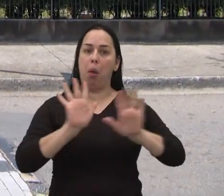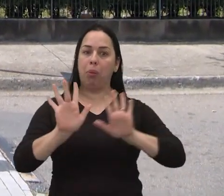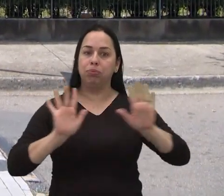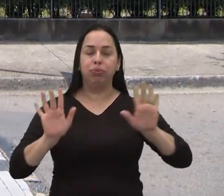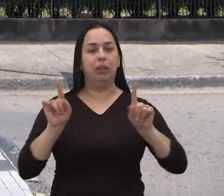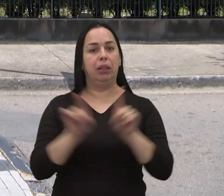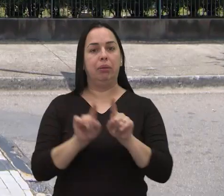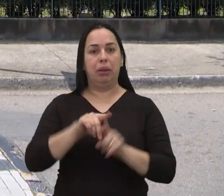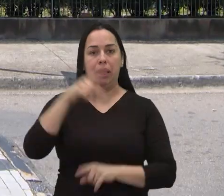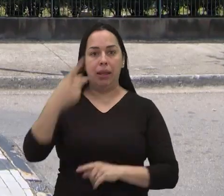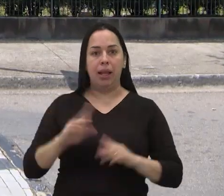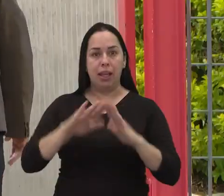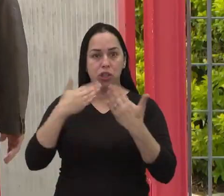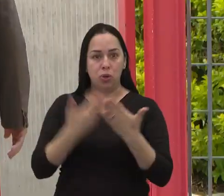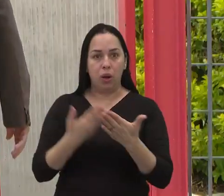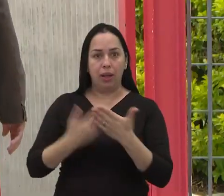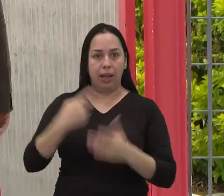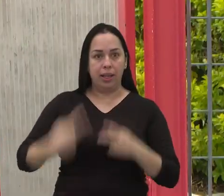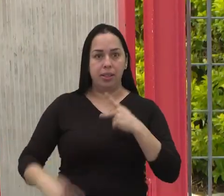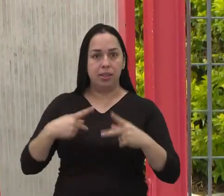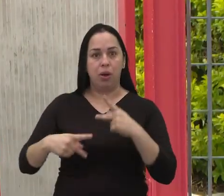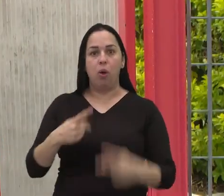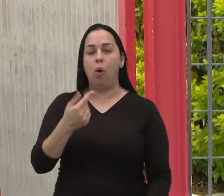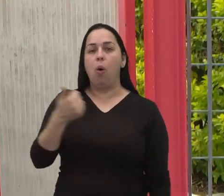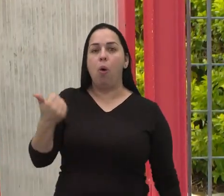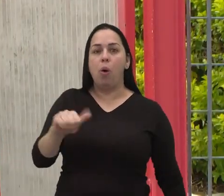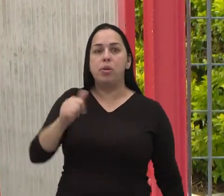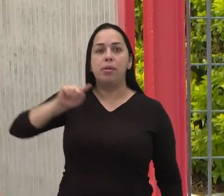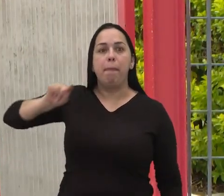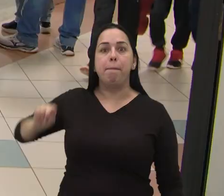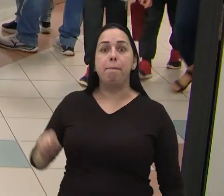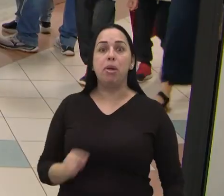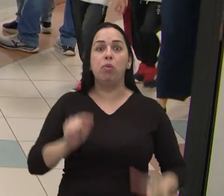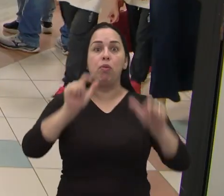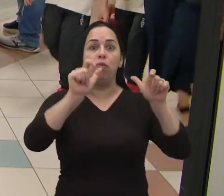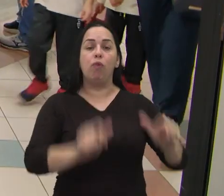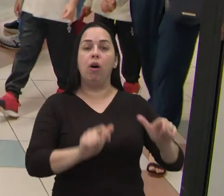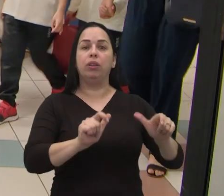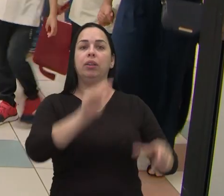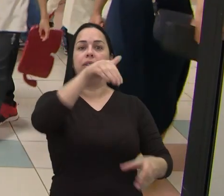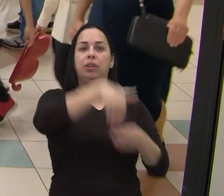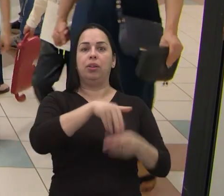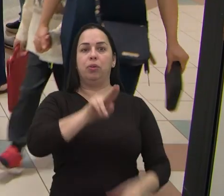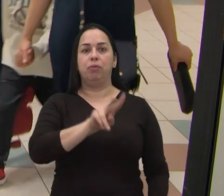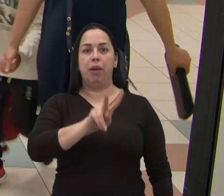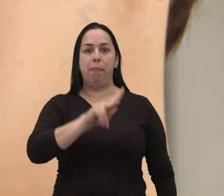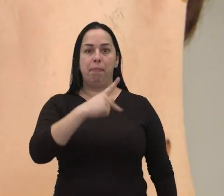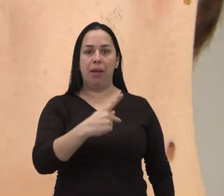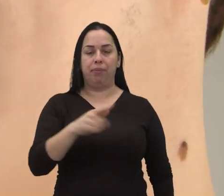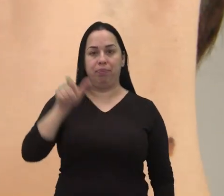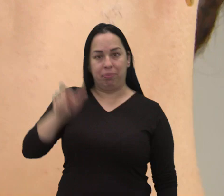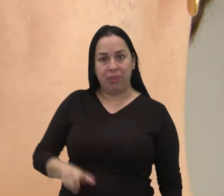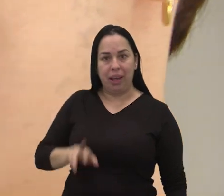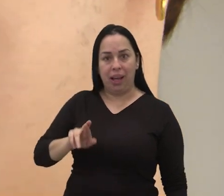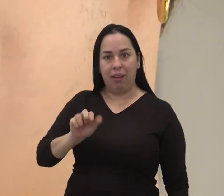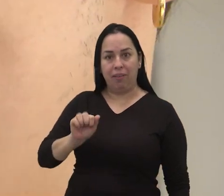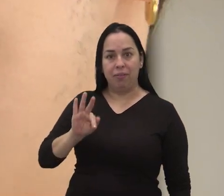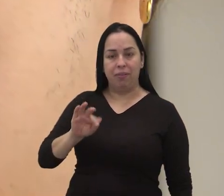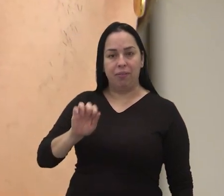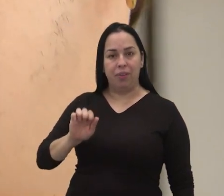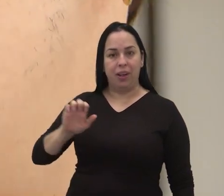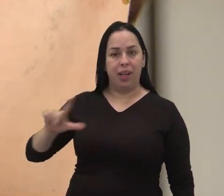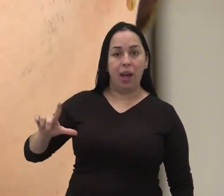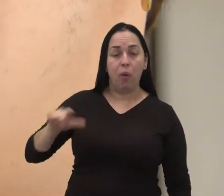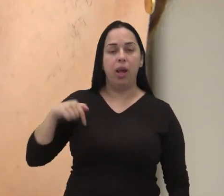colégio eleitoral de São José. Mais de 11 mil pessoas têm como local de votação o Colégio Univap. O Rafael veio sem